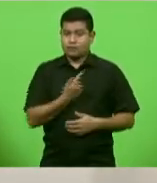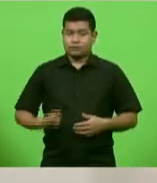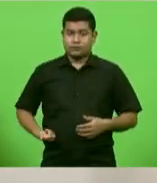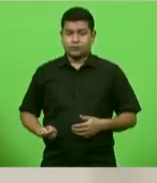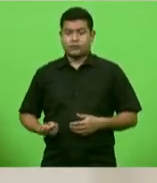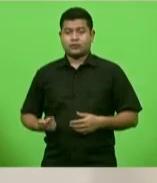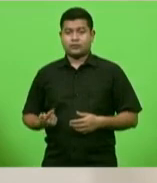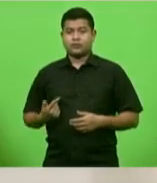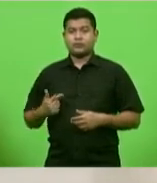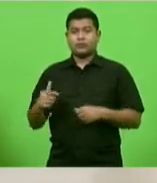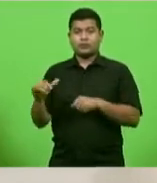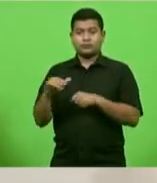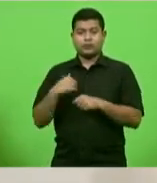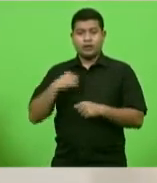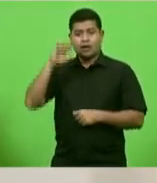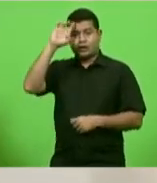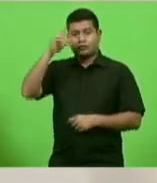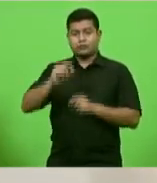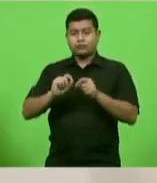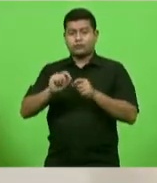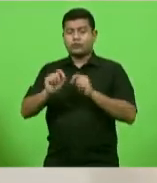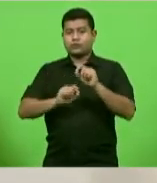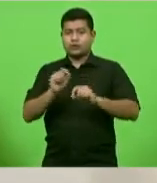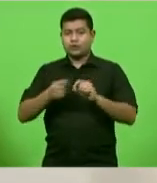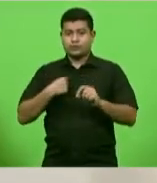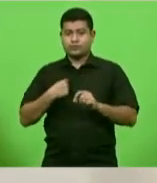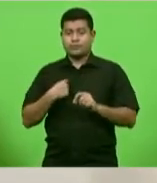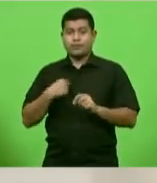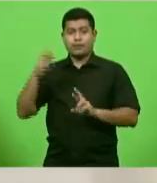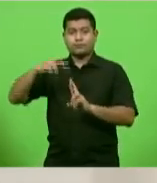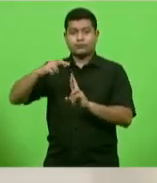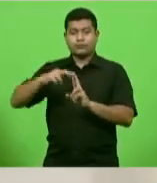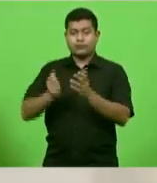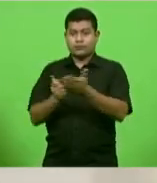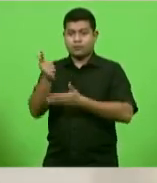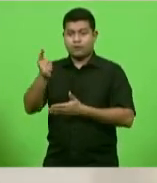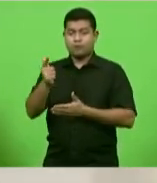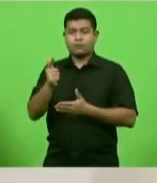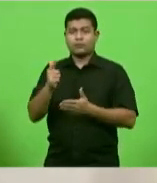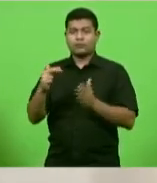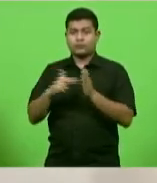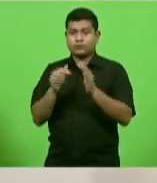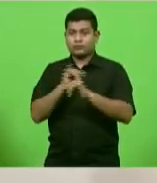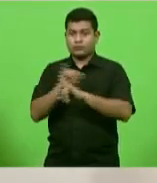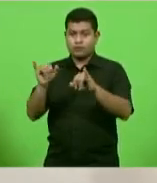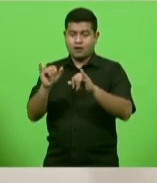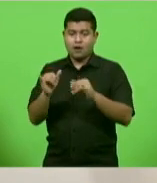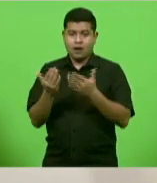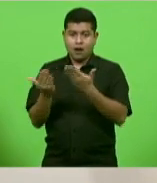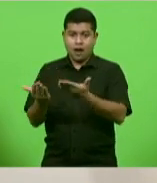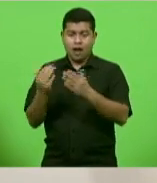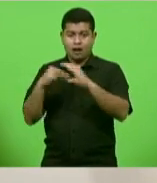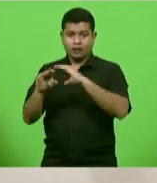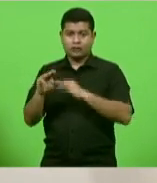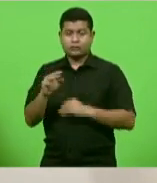as seguintes medidas. A. Referente à compra dos respiradores, notificou os fatos à Polícia Civil para fins